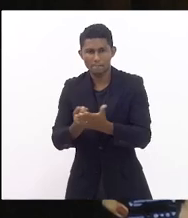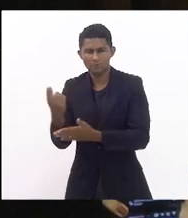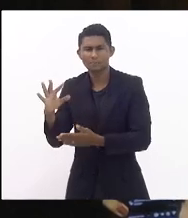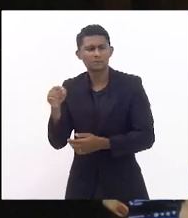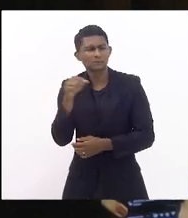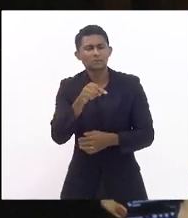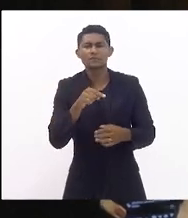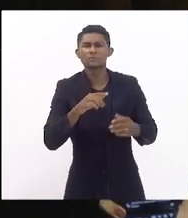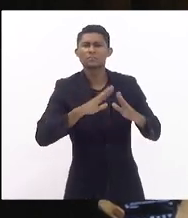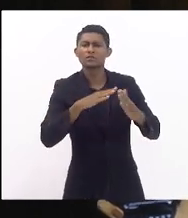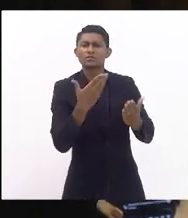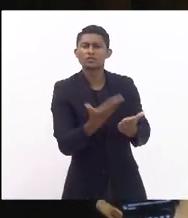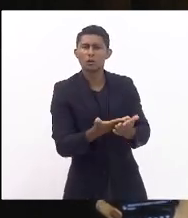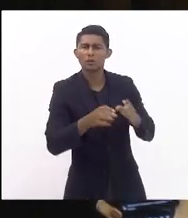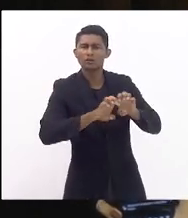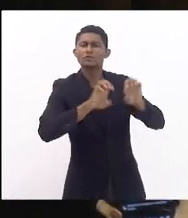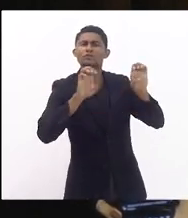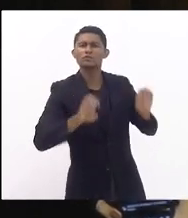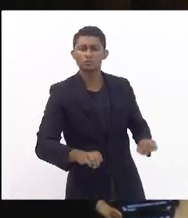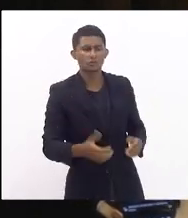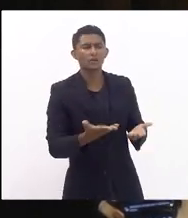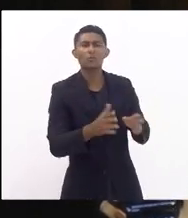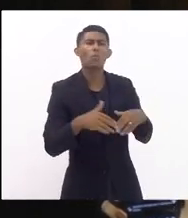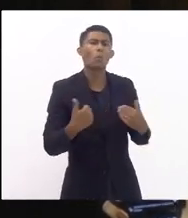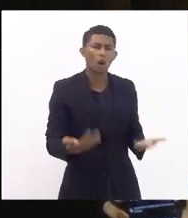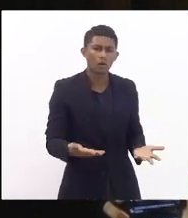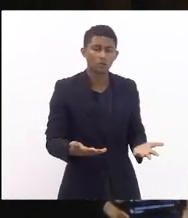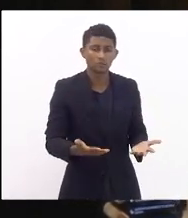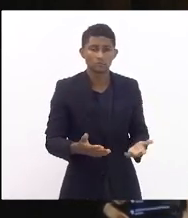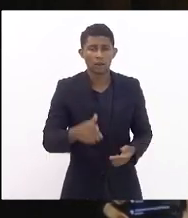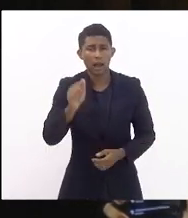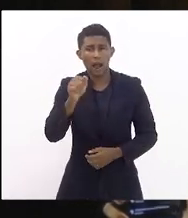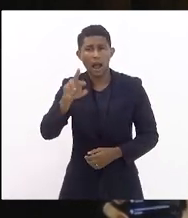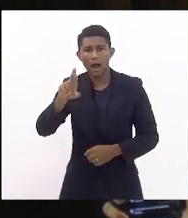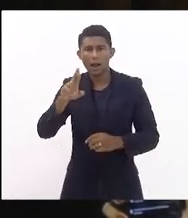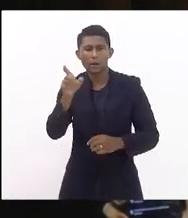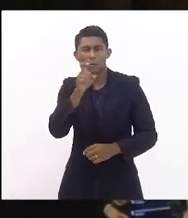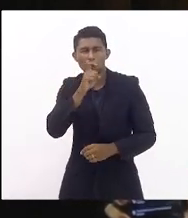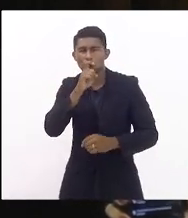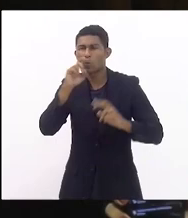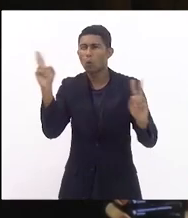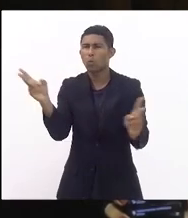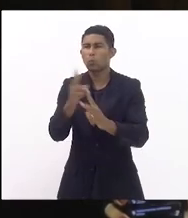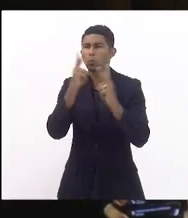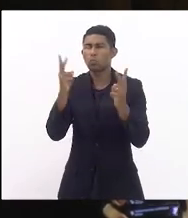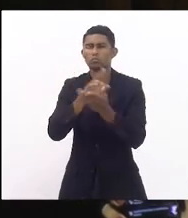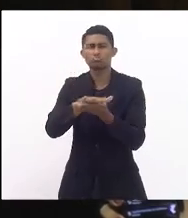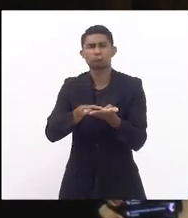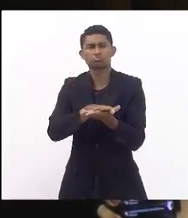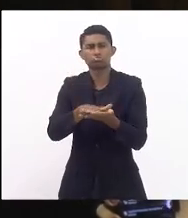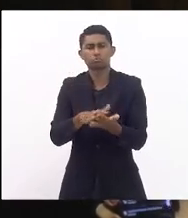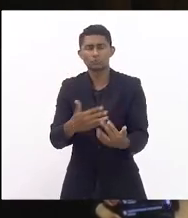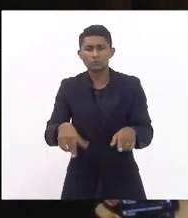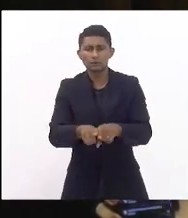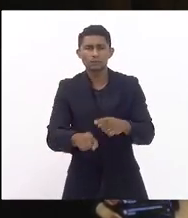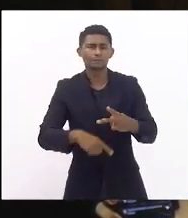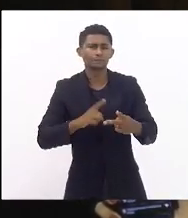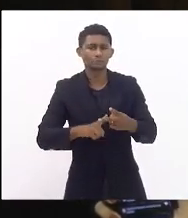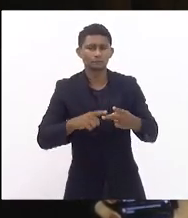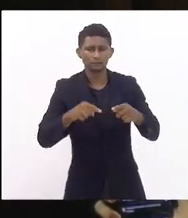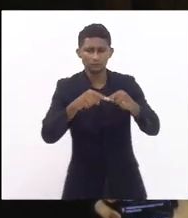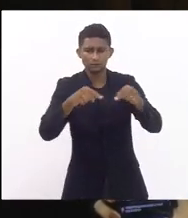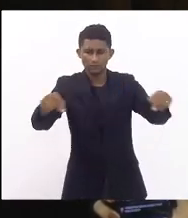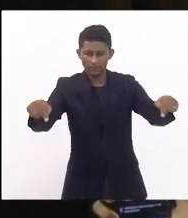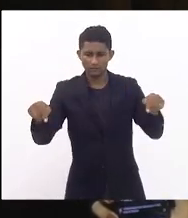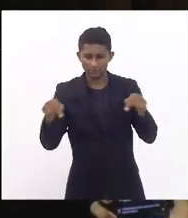não tem ar-condicionado, salas que, por sinal, uma estrutura alugada,